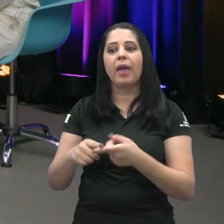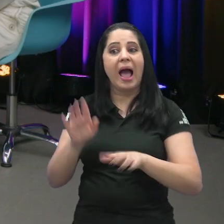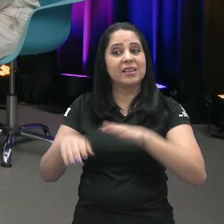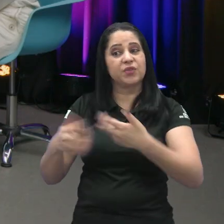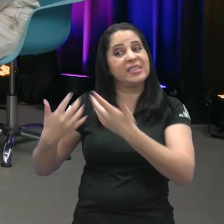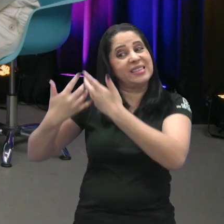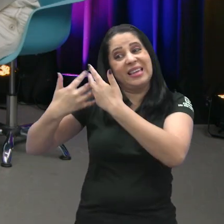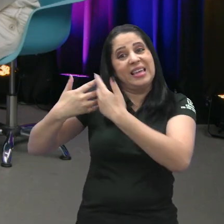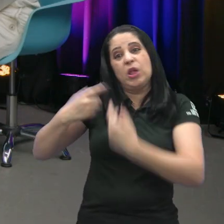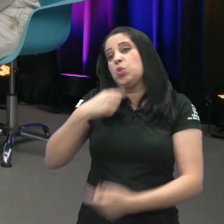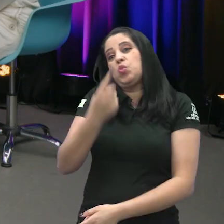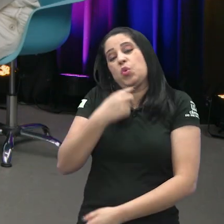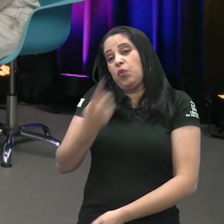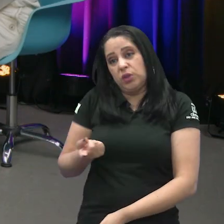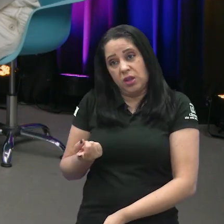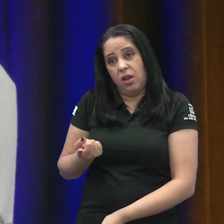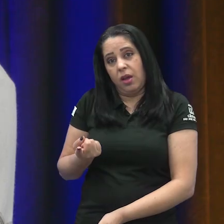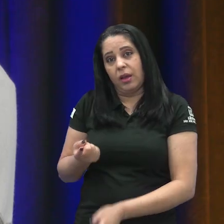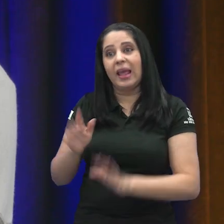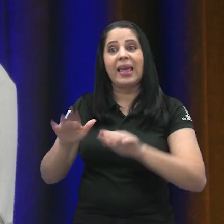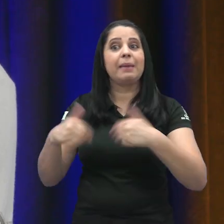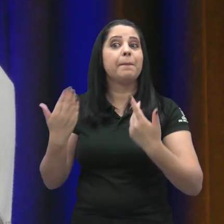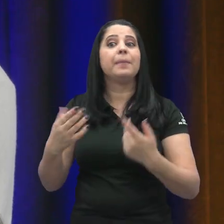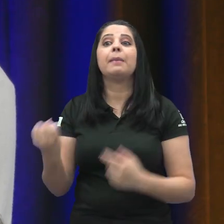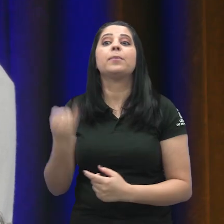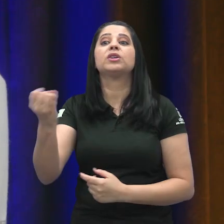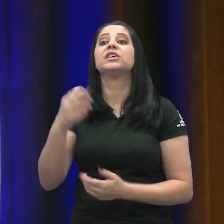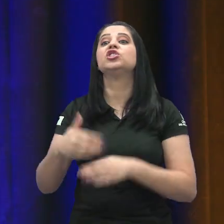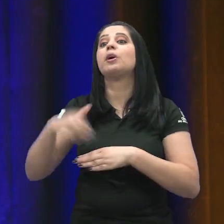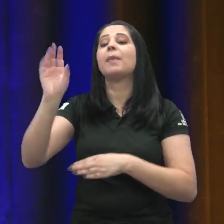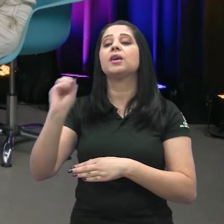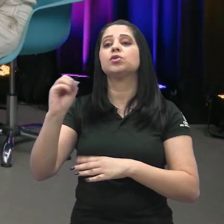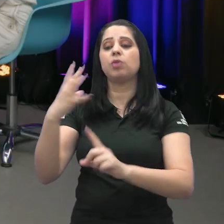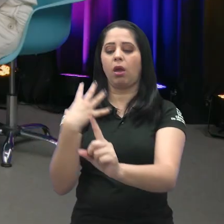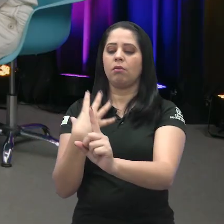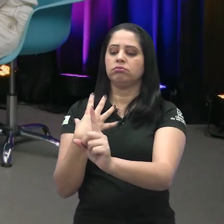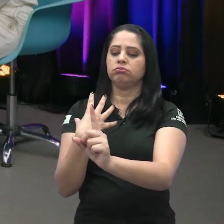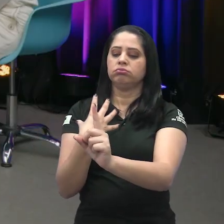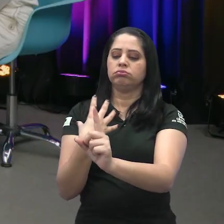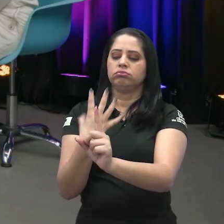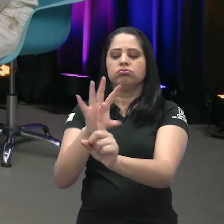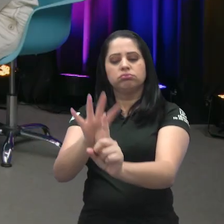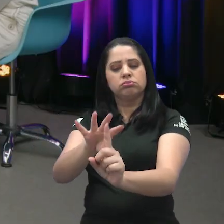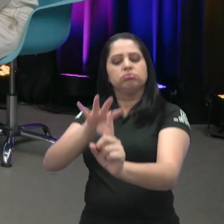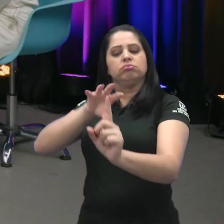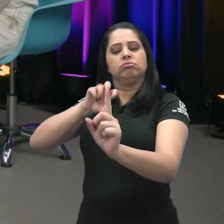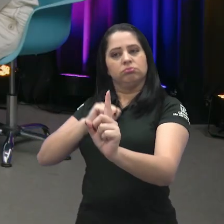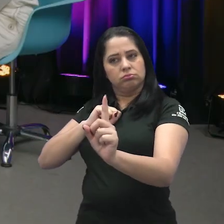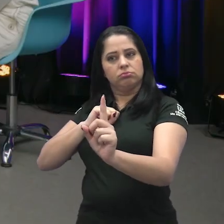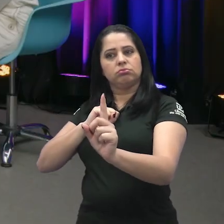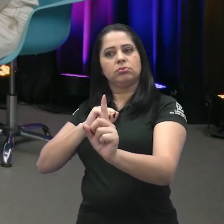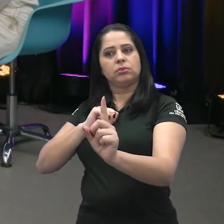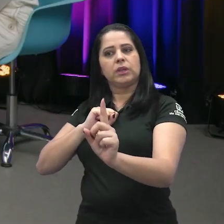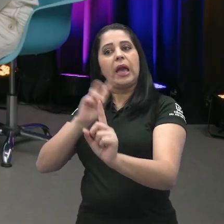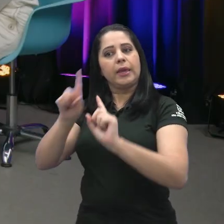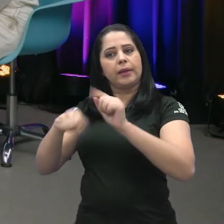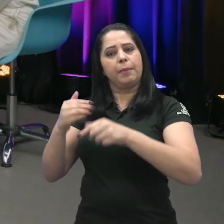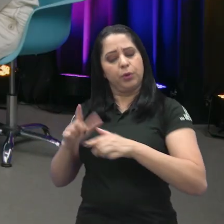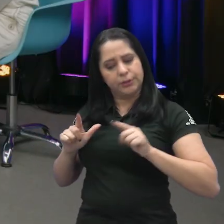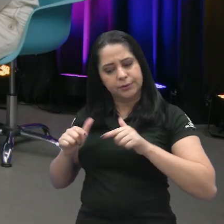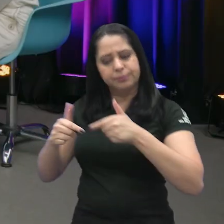sua rotina, né? Então, o importante é você se inspirar e começar. Começar e, assim,